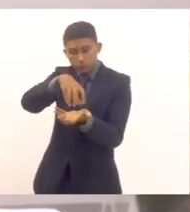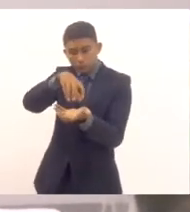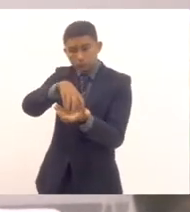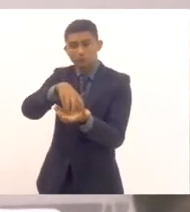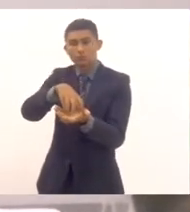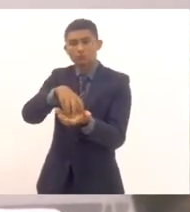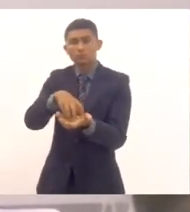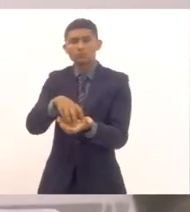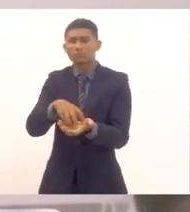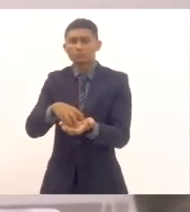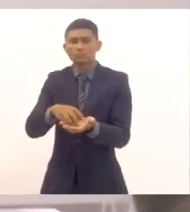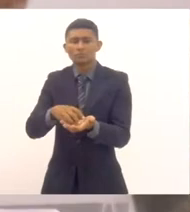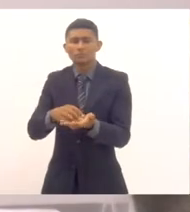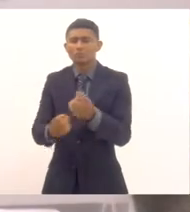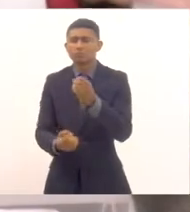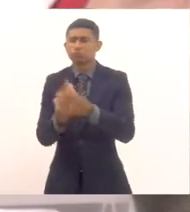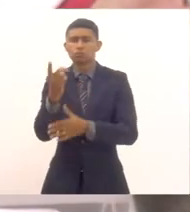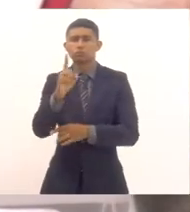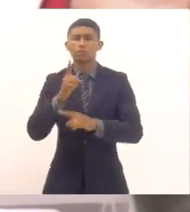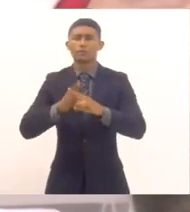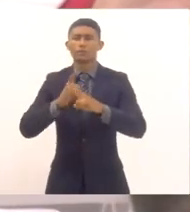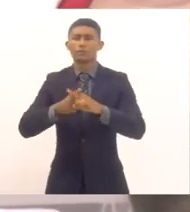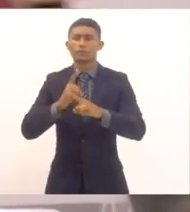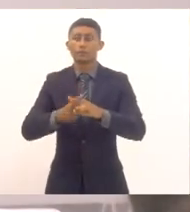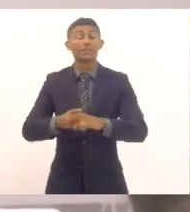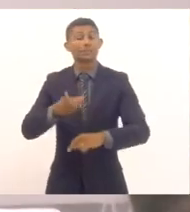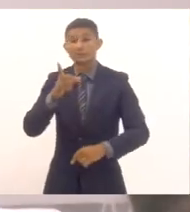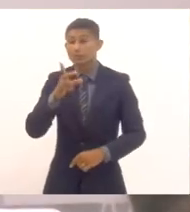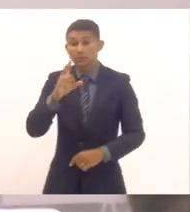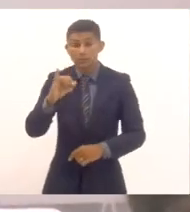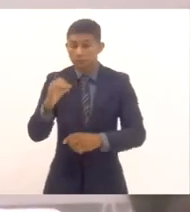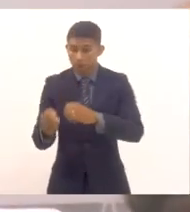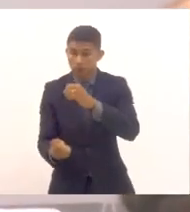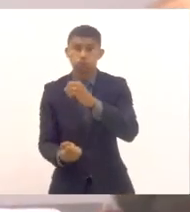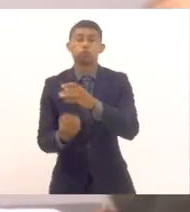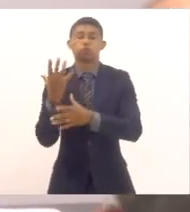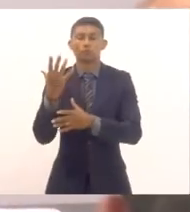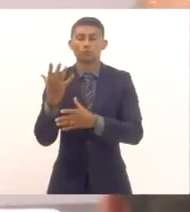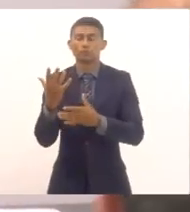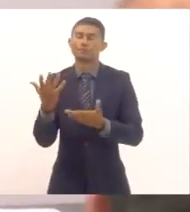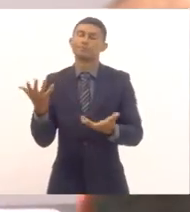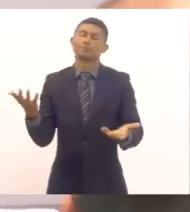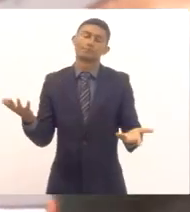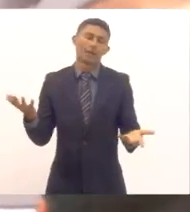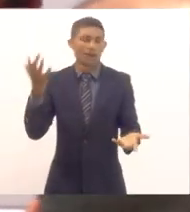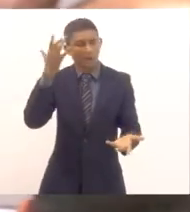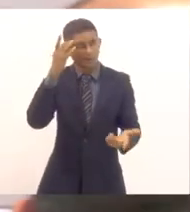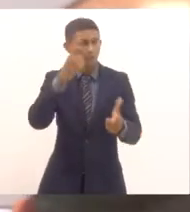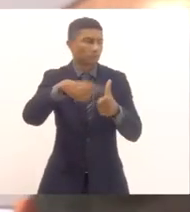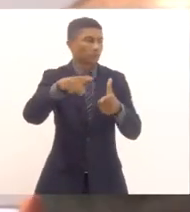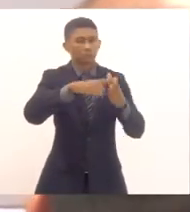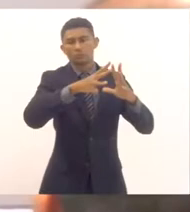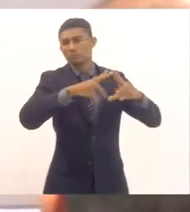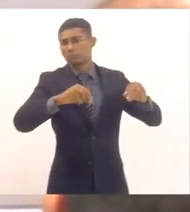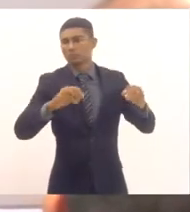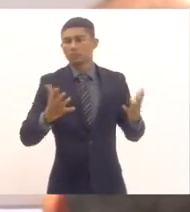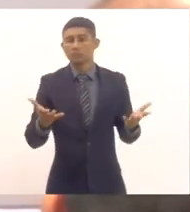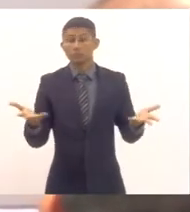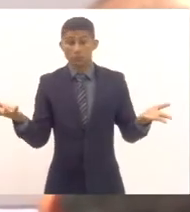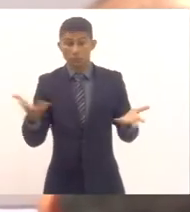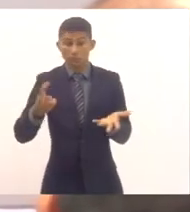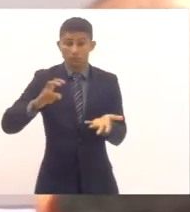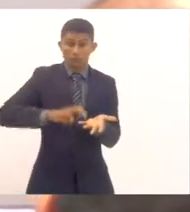E por quê que isso não aconteceu que tivesse acontecido colar de André talvez eu tivesse na situação que se encontra hoje hoje amanhã você já teve